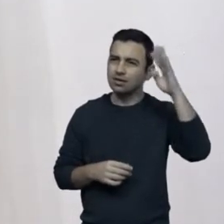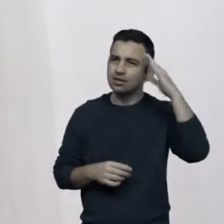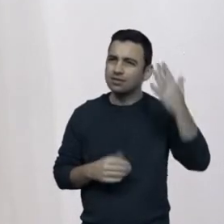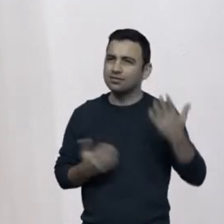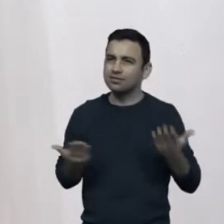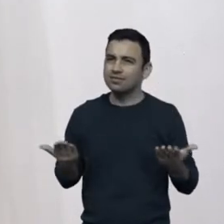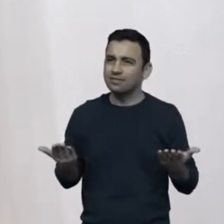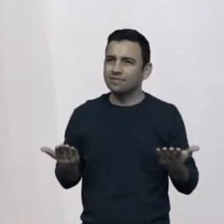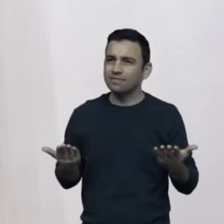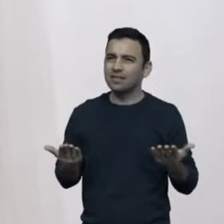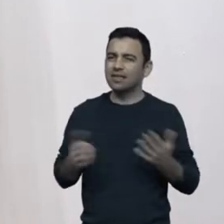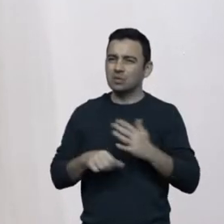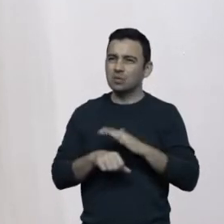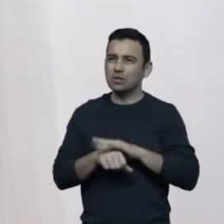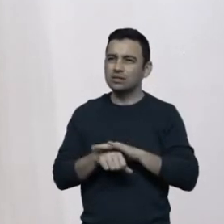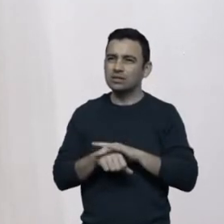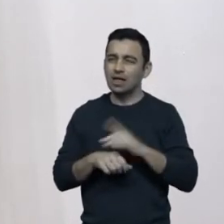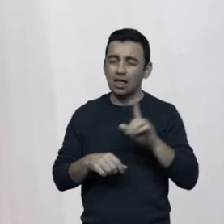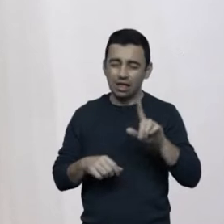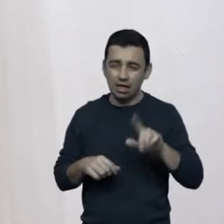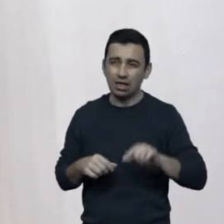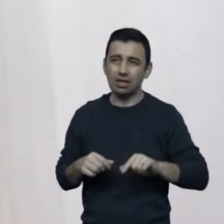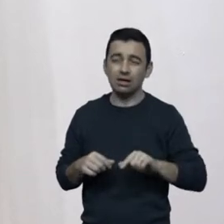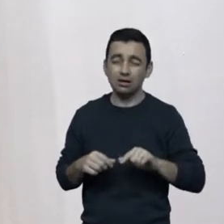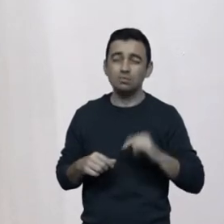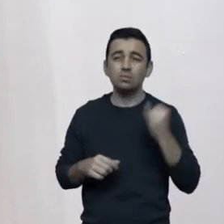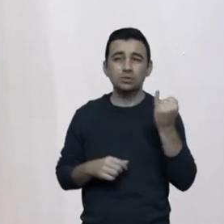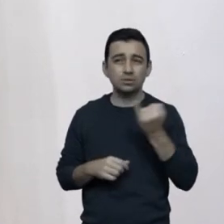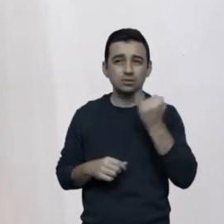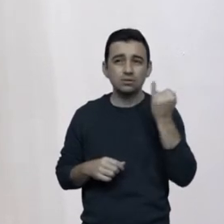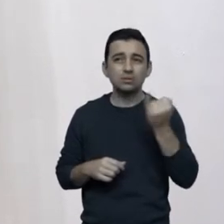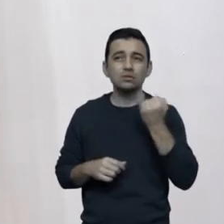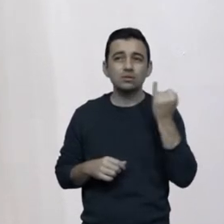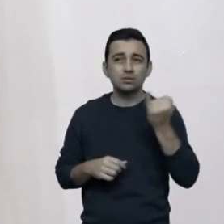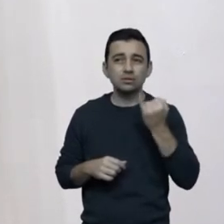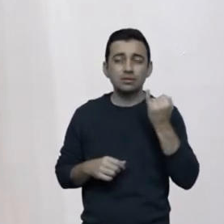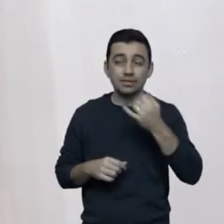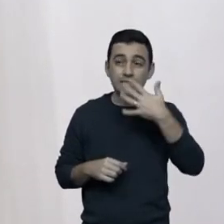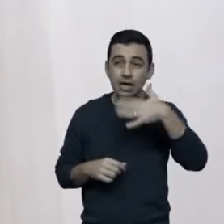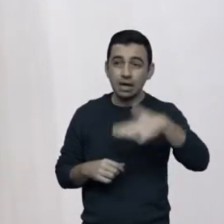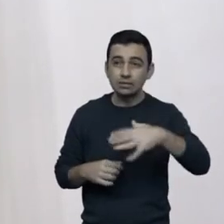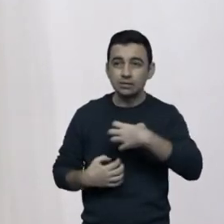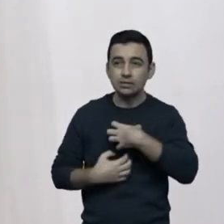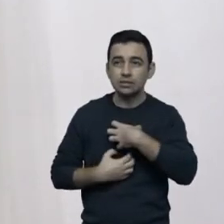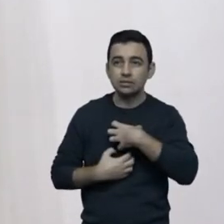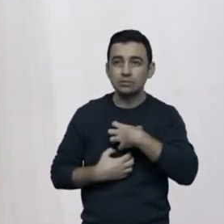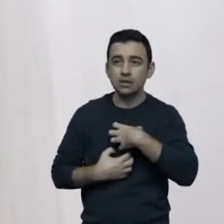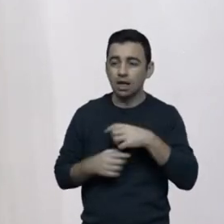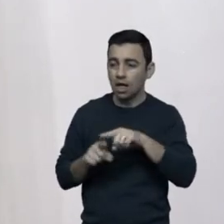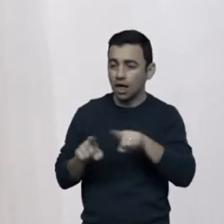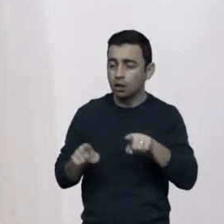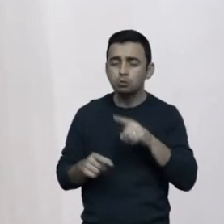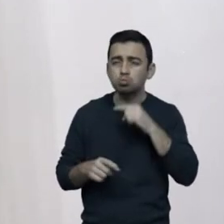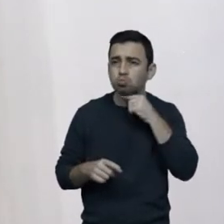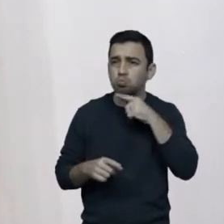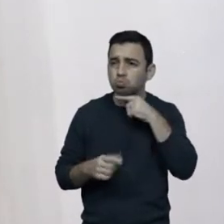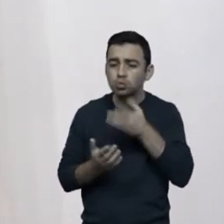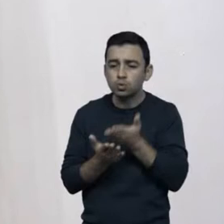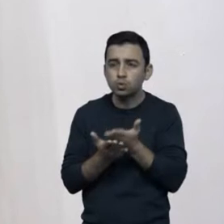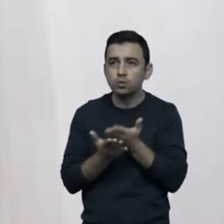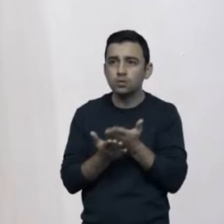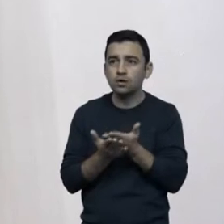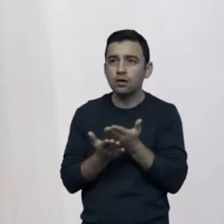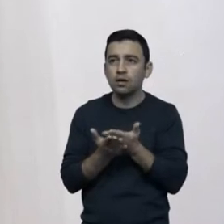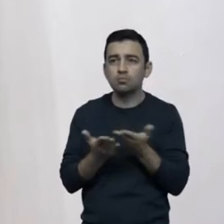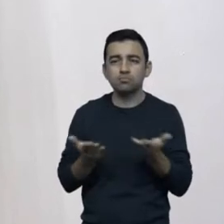coisa extremamente significativa. Então, crianças que têm esses sintomas não conseguem estudar, senhor